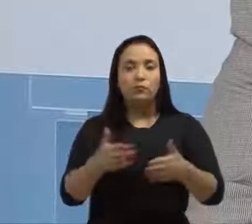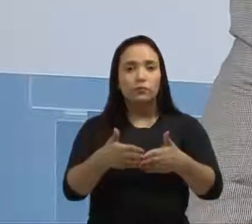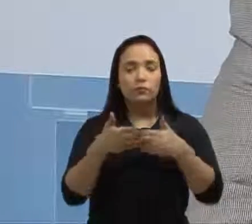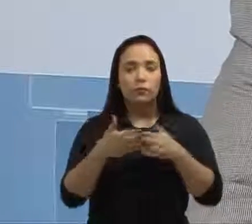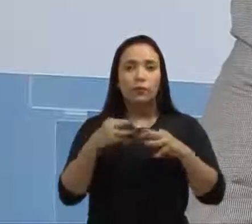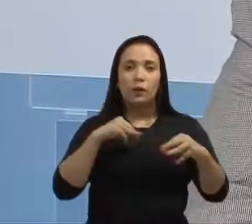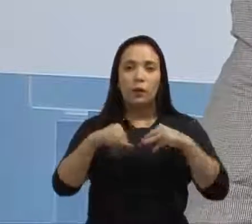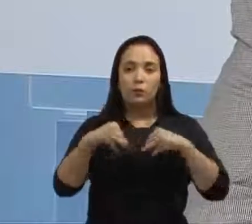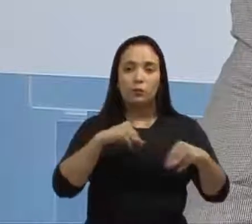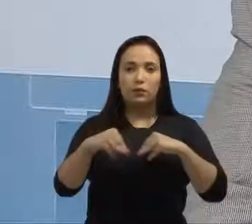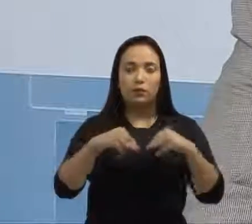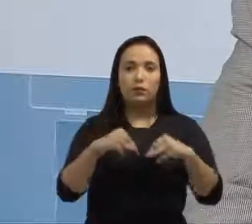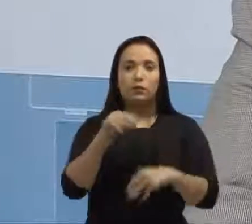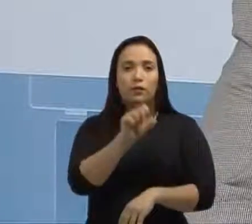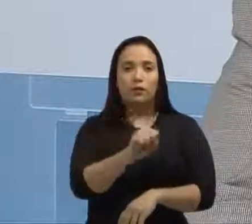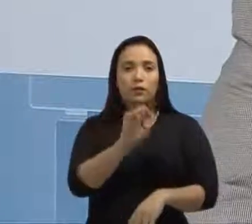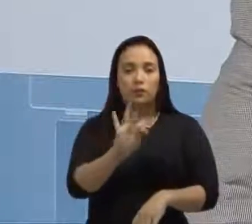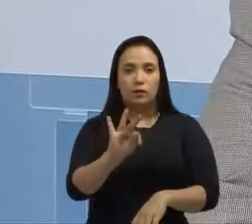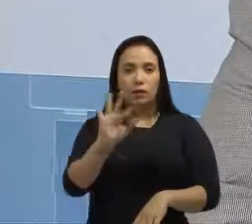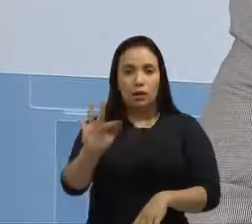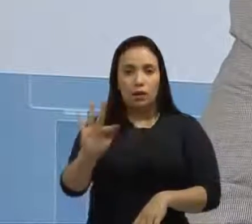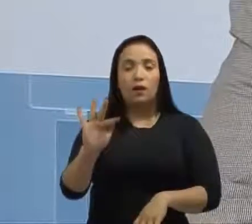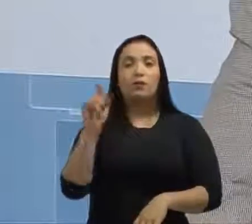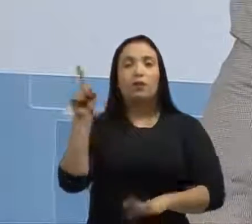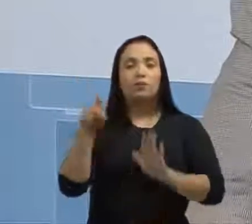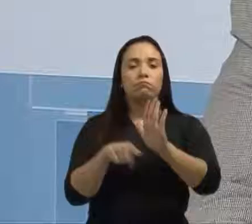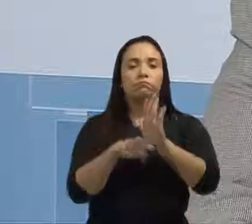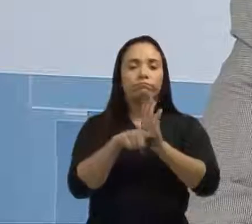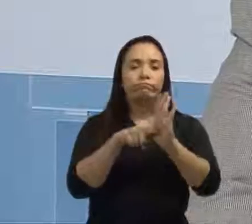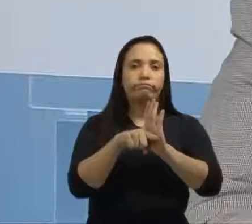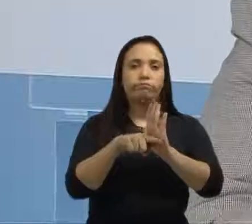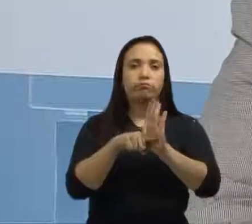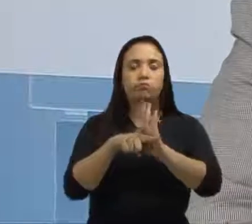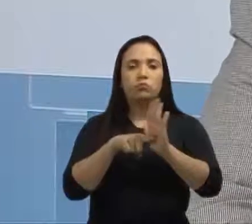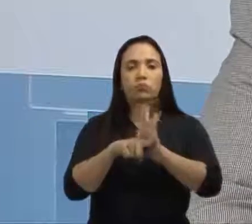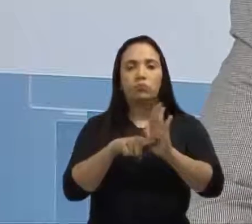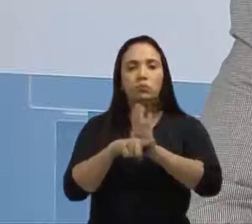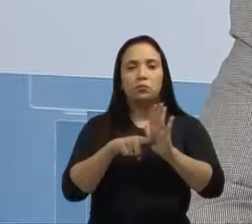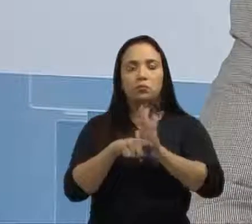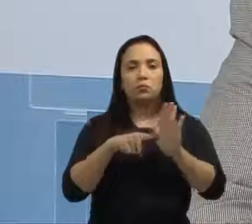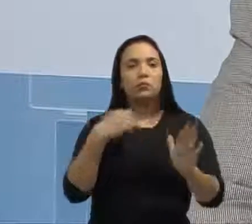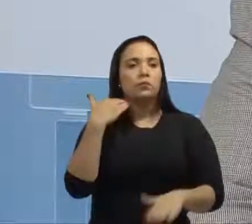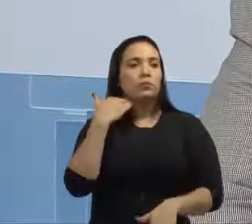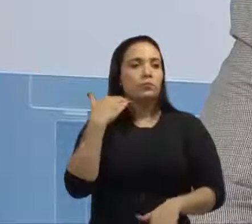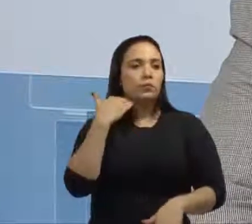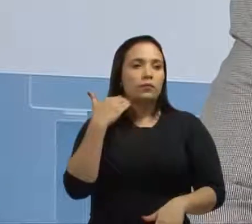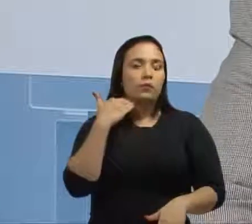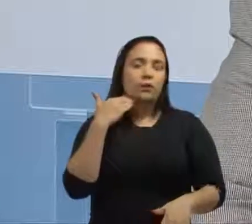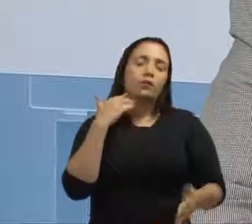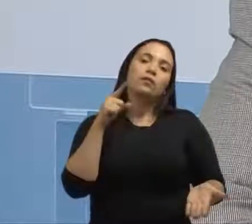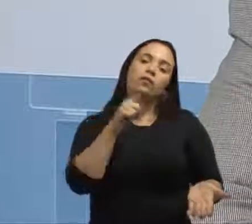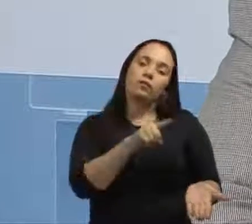a um ministro do Supremo Tribunal Federal para quebrar o sigilo do